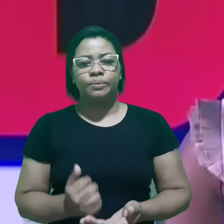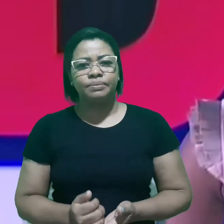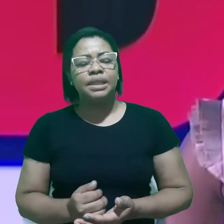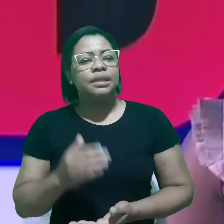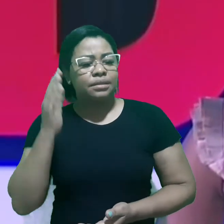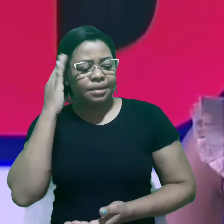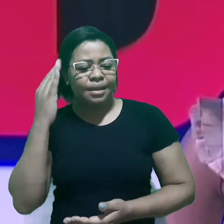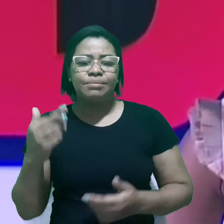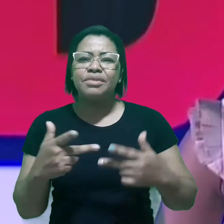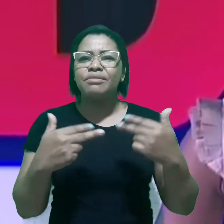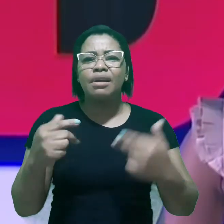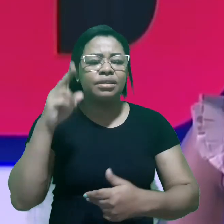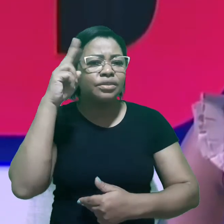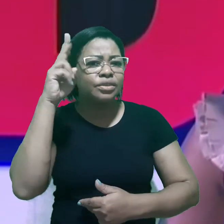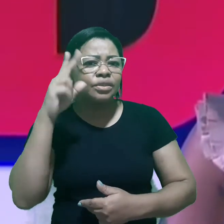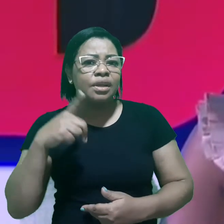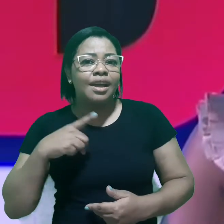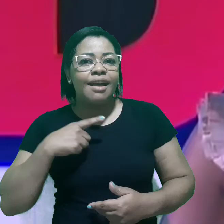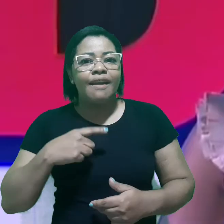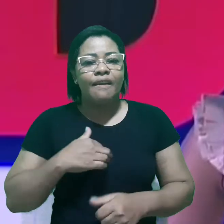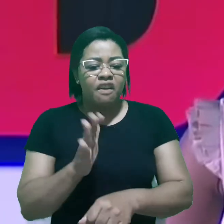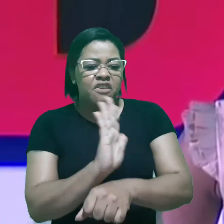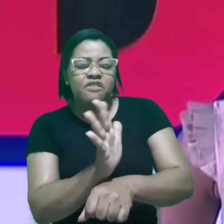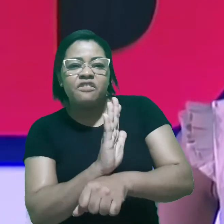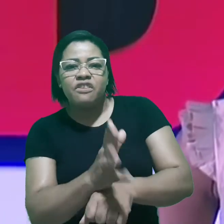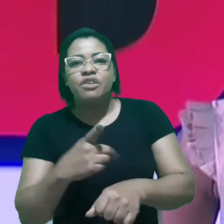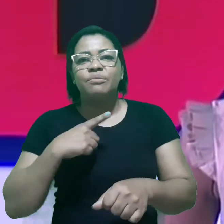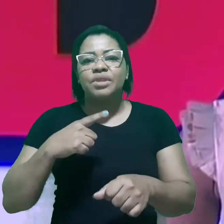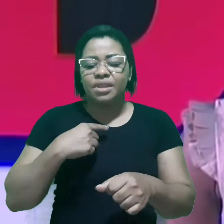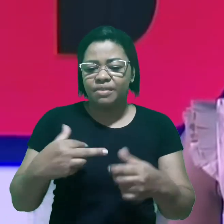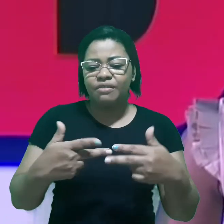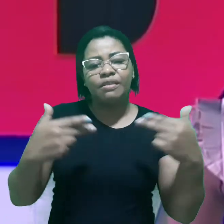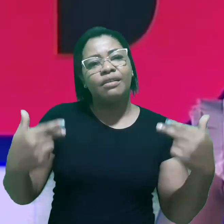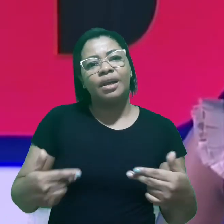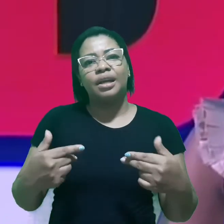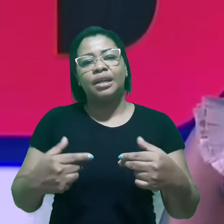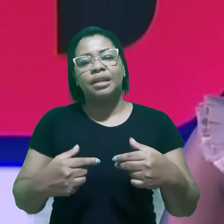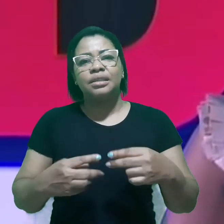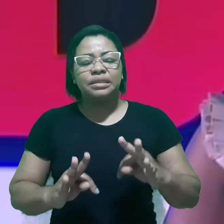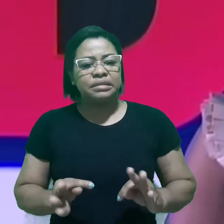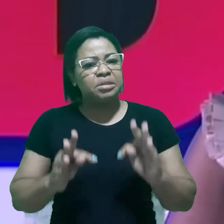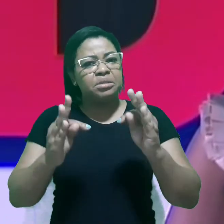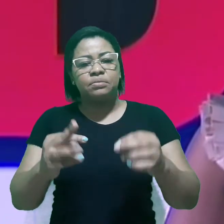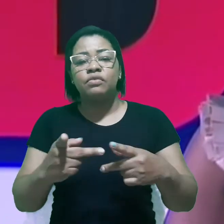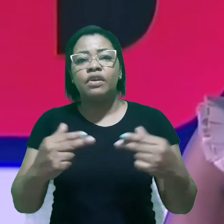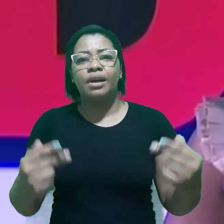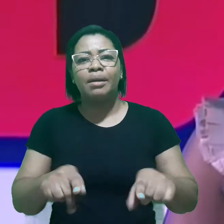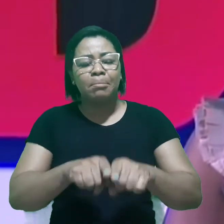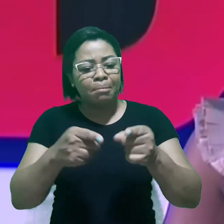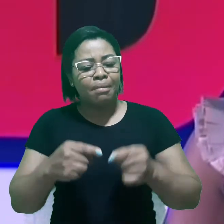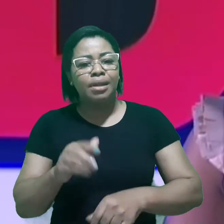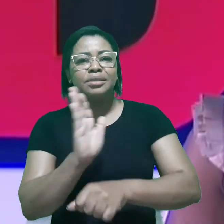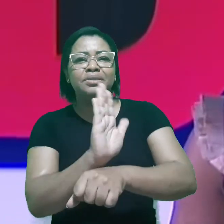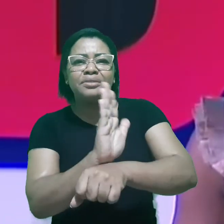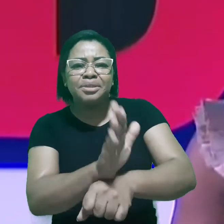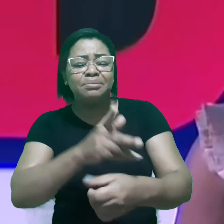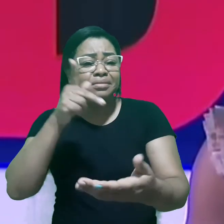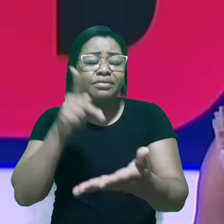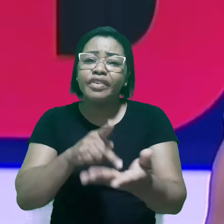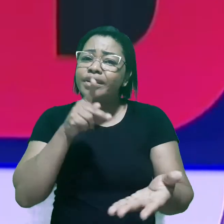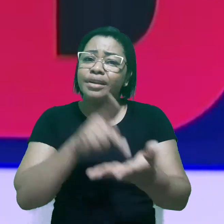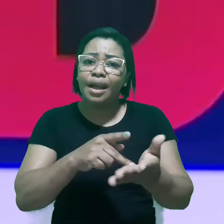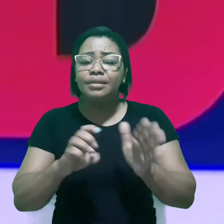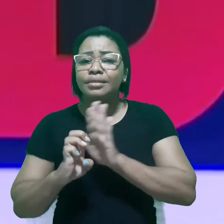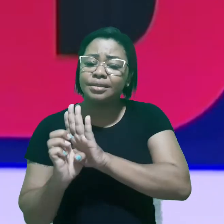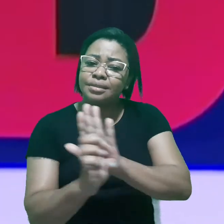técnicas. Filmes tão populares que são realmente os melhores exemplos de que nigerianos consomem o que produzem. E se minha